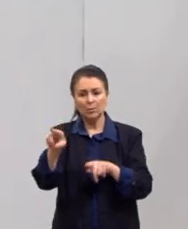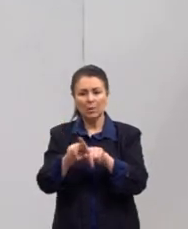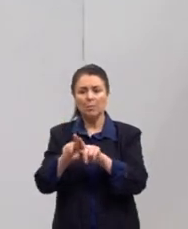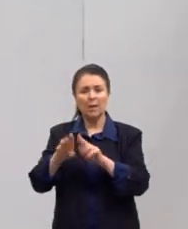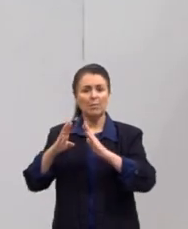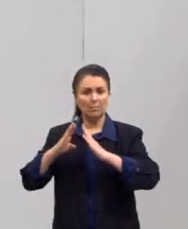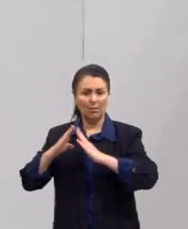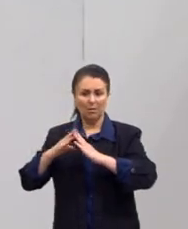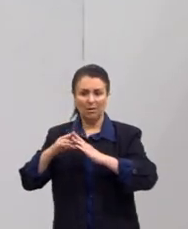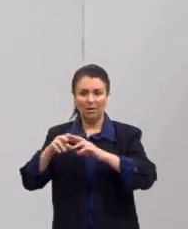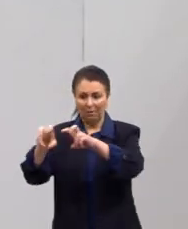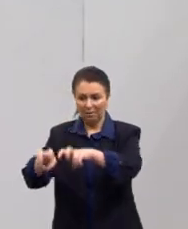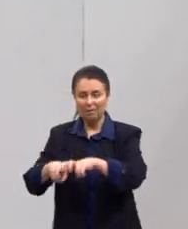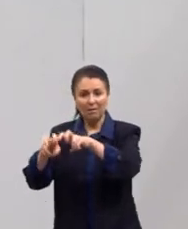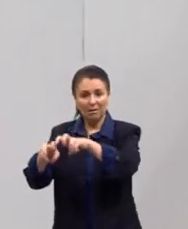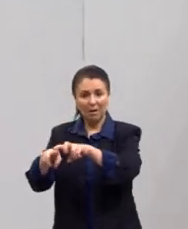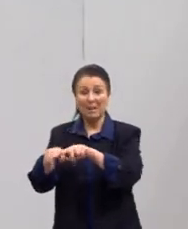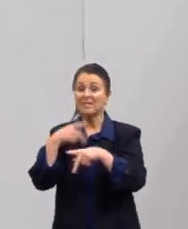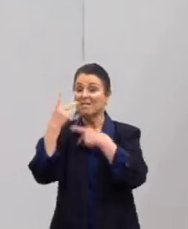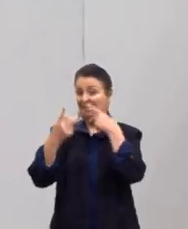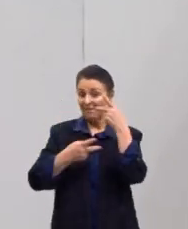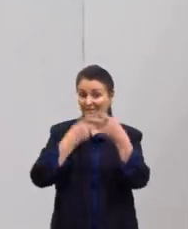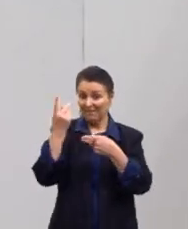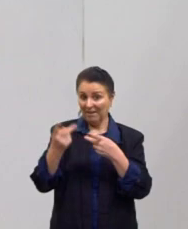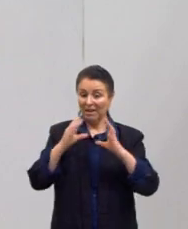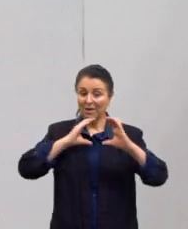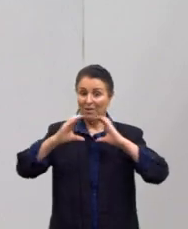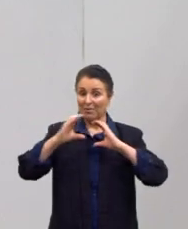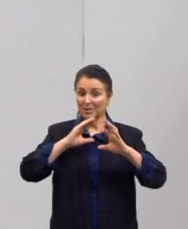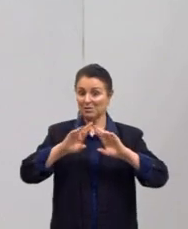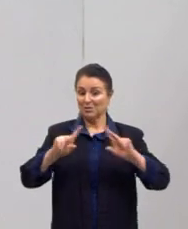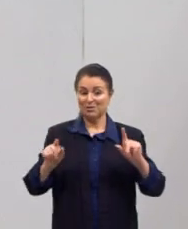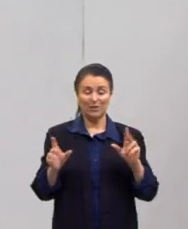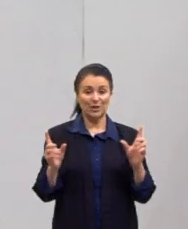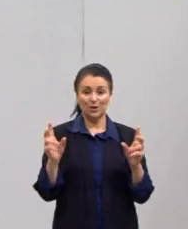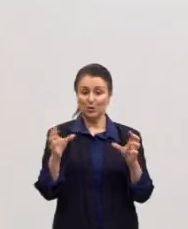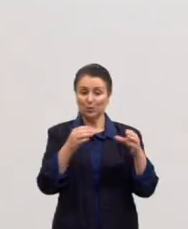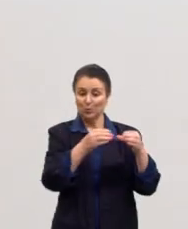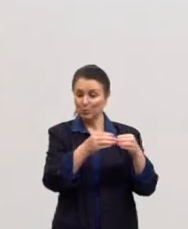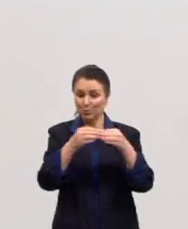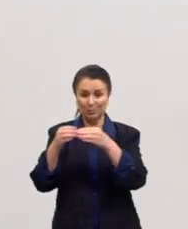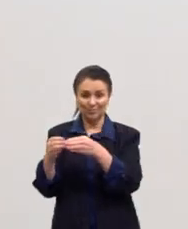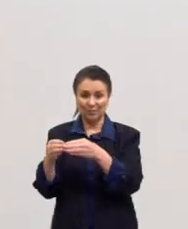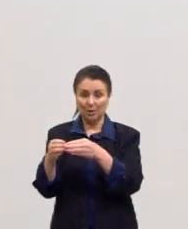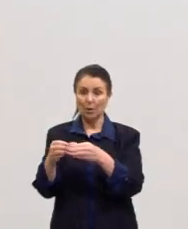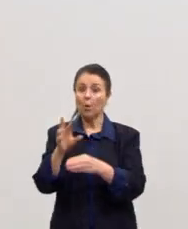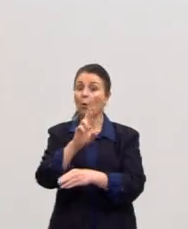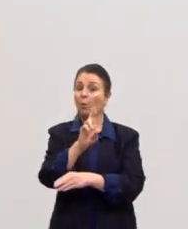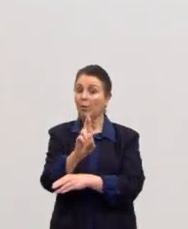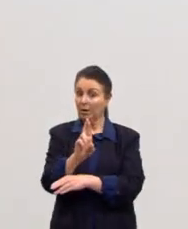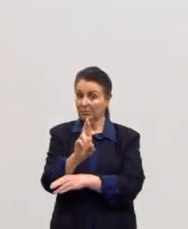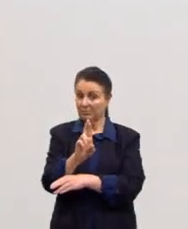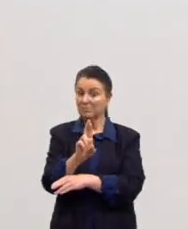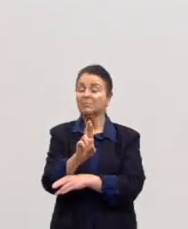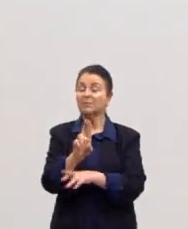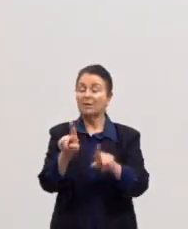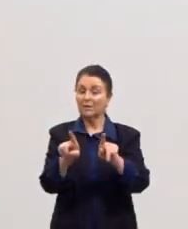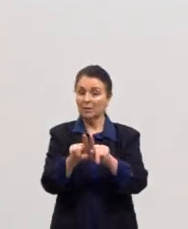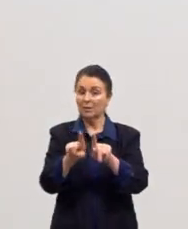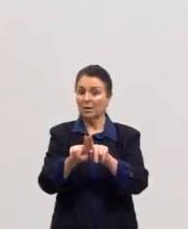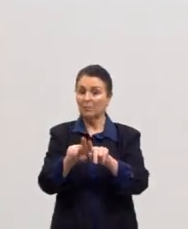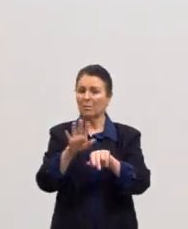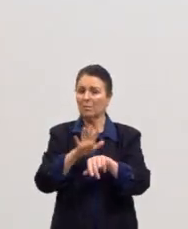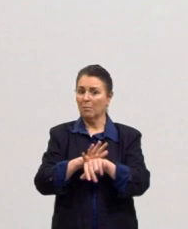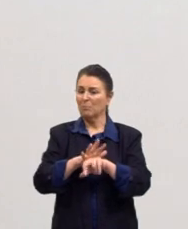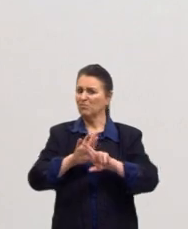a gente tem que ser um dialetos diferentes são maneiras de se comunicar diferente o r né bem pronunciado num e no outro é diferente